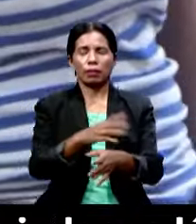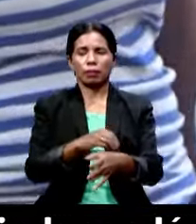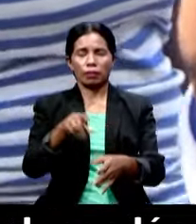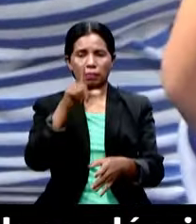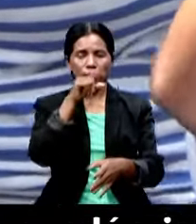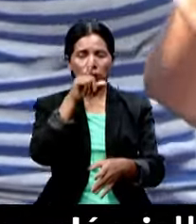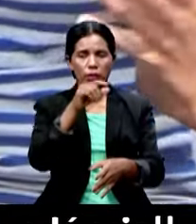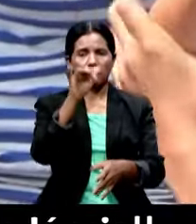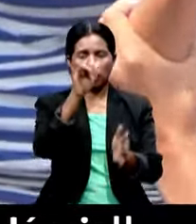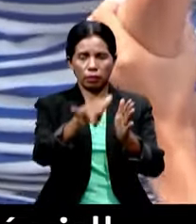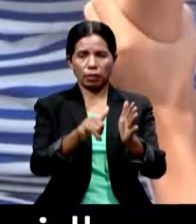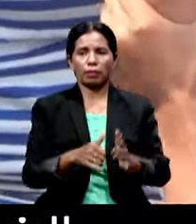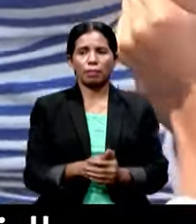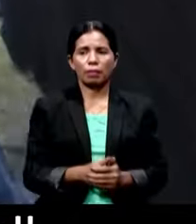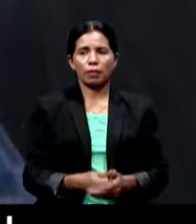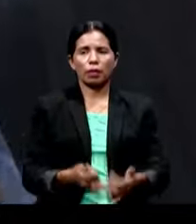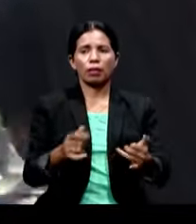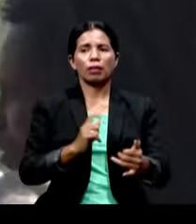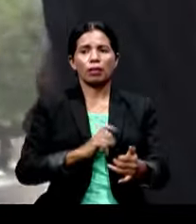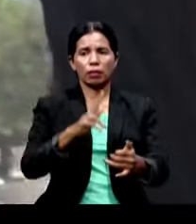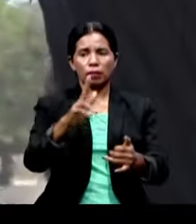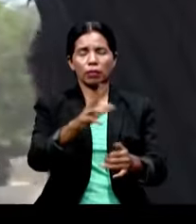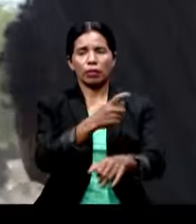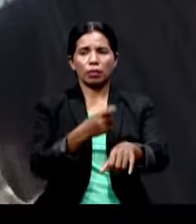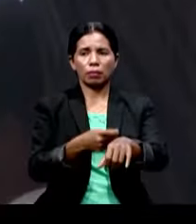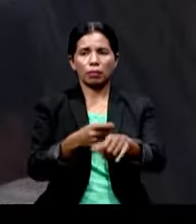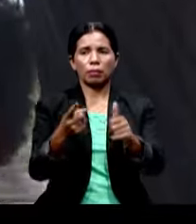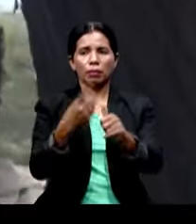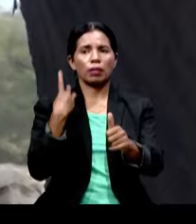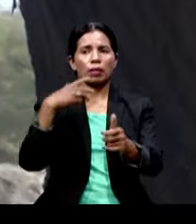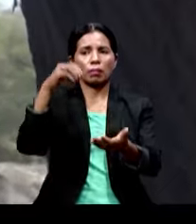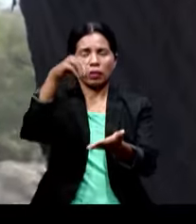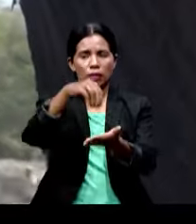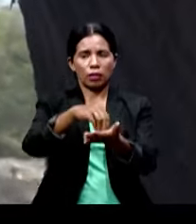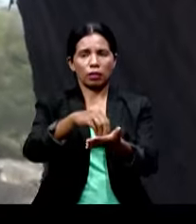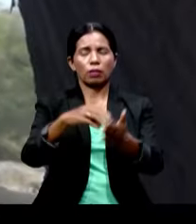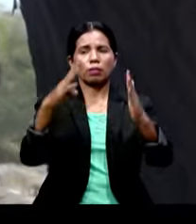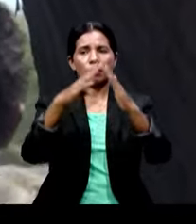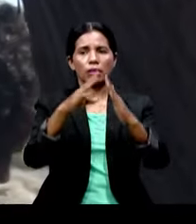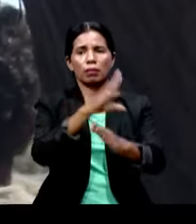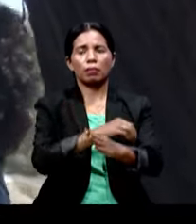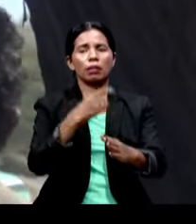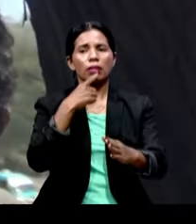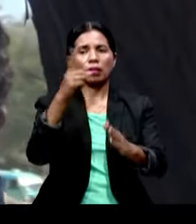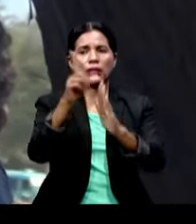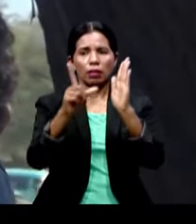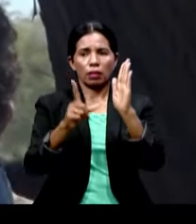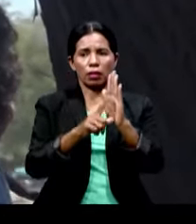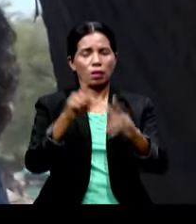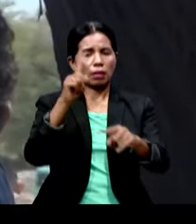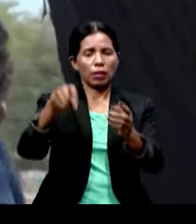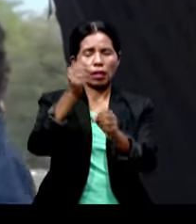mas dia te det maka konta se tastolu ia momento inicio al kuro uma ba musa na mai lore le ida hale kera nami par la bele kamro